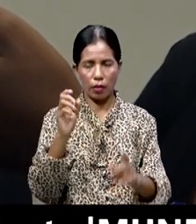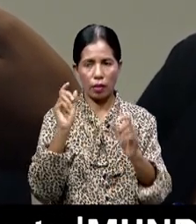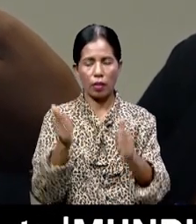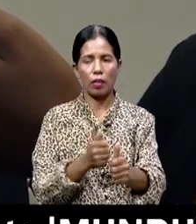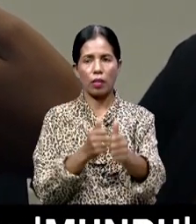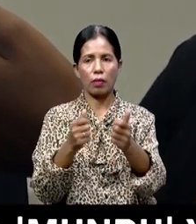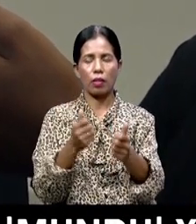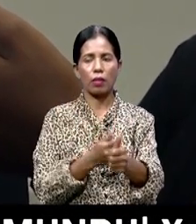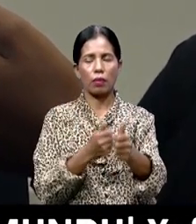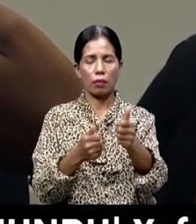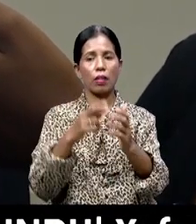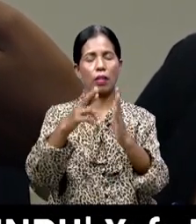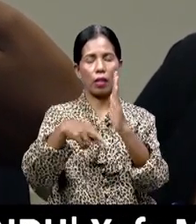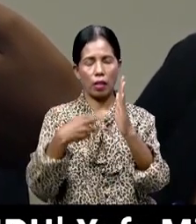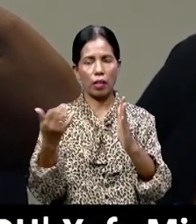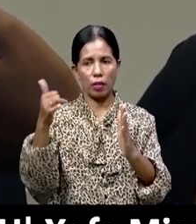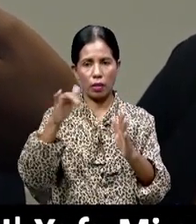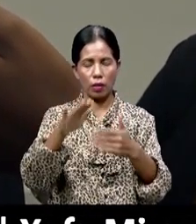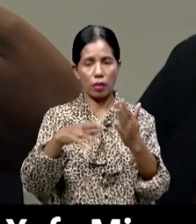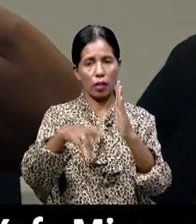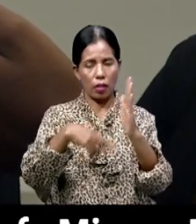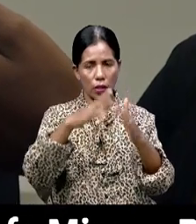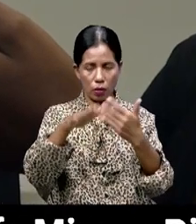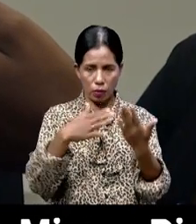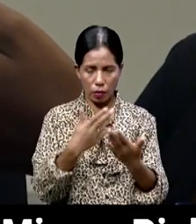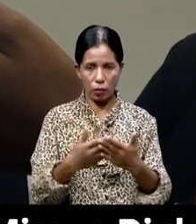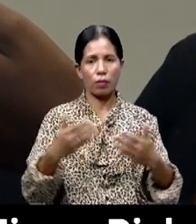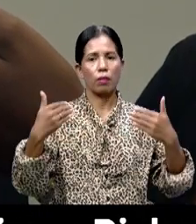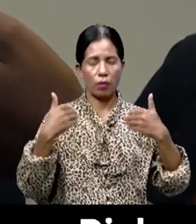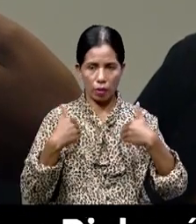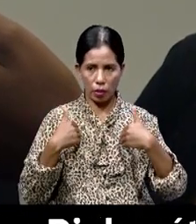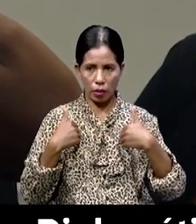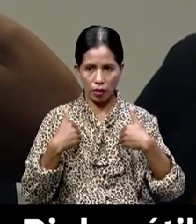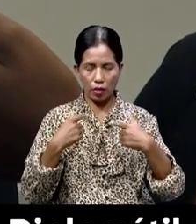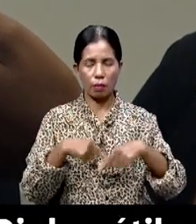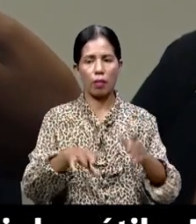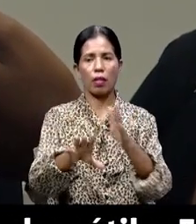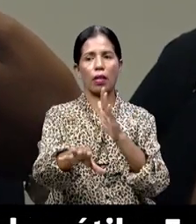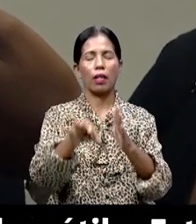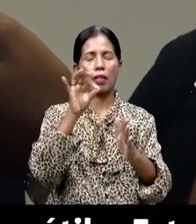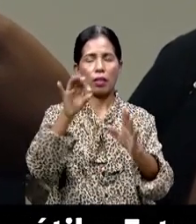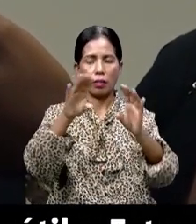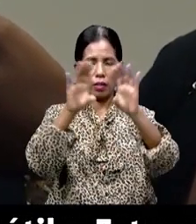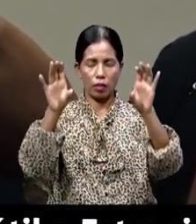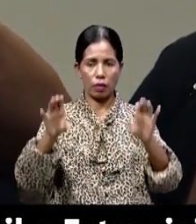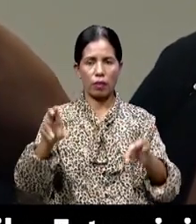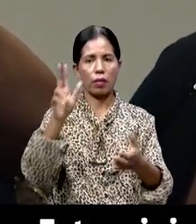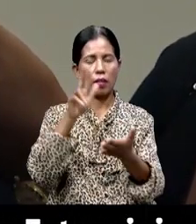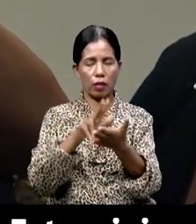tu preenche procedimentos máximos, critérios máximos na VMA e a molo que nebele retan